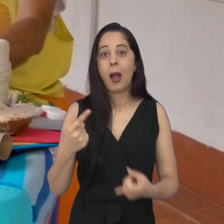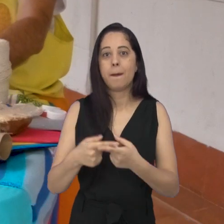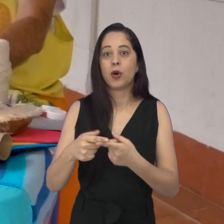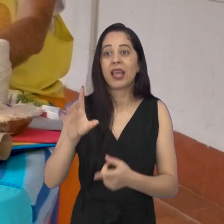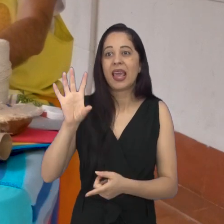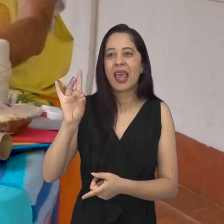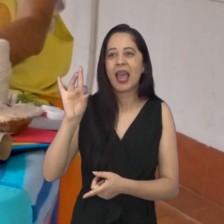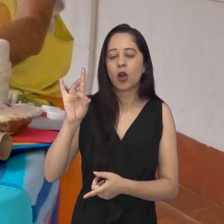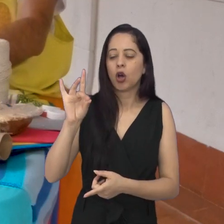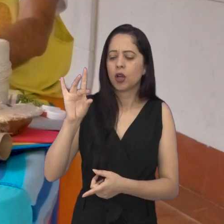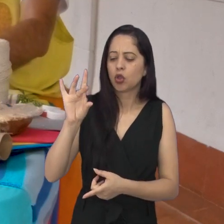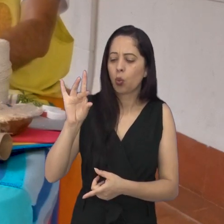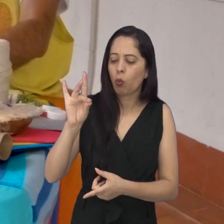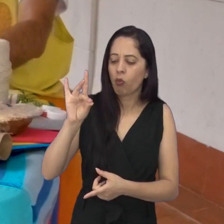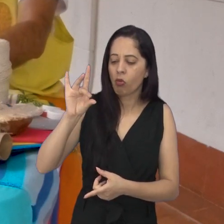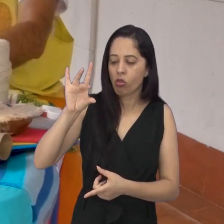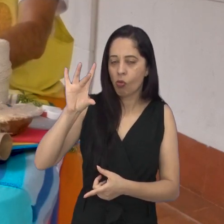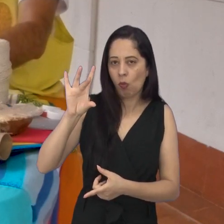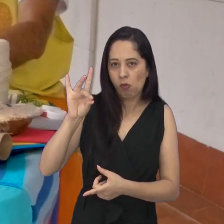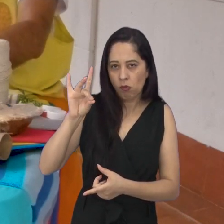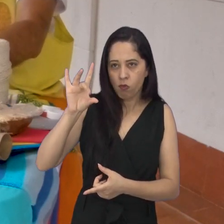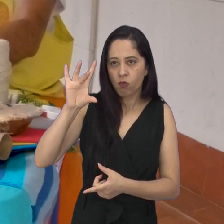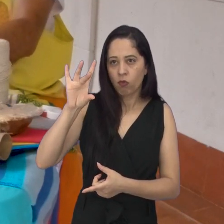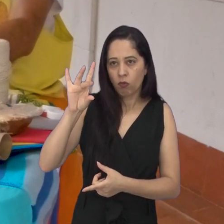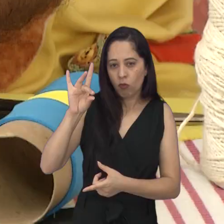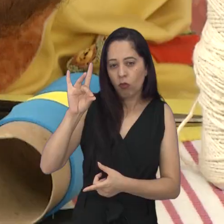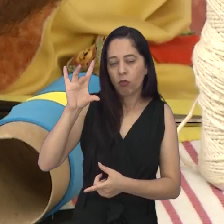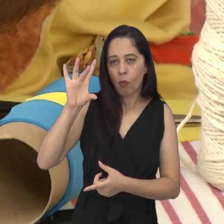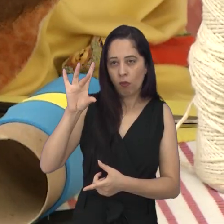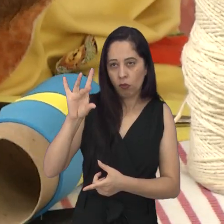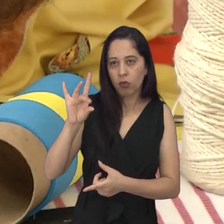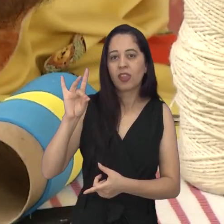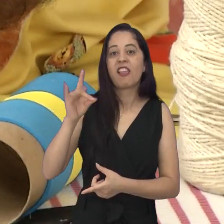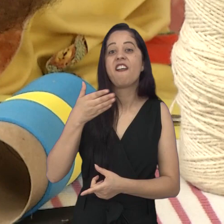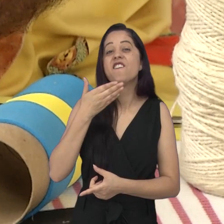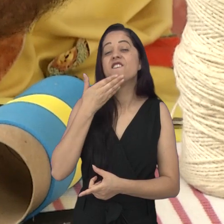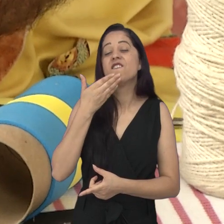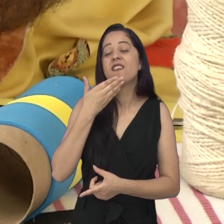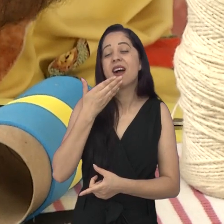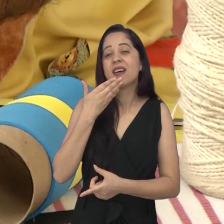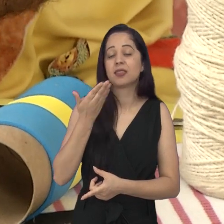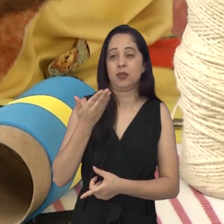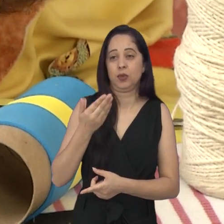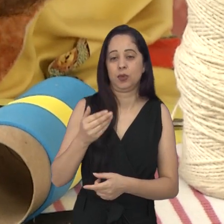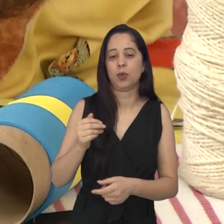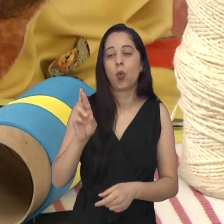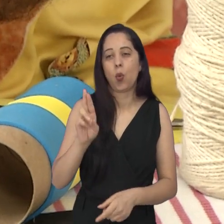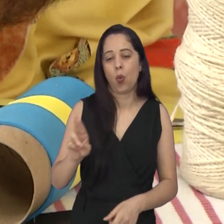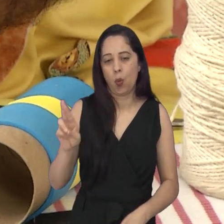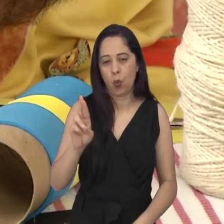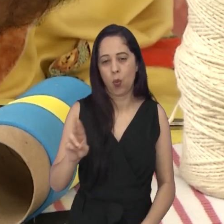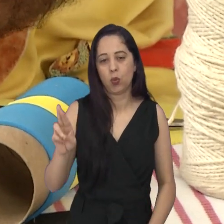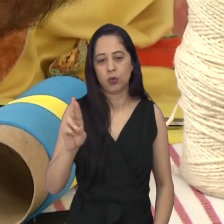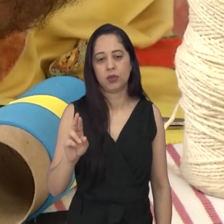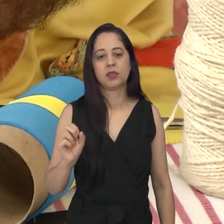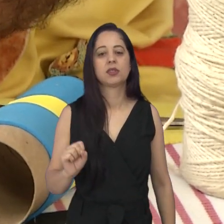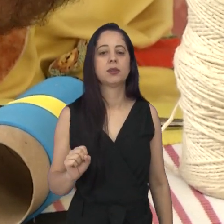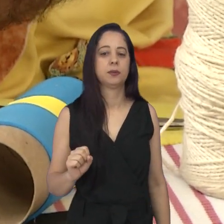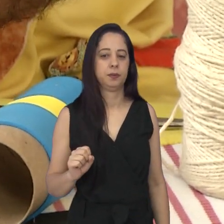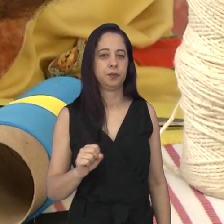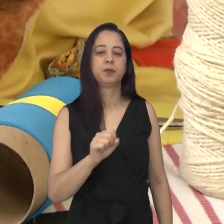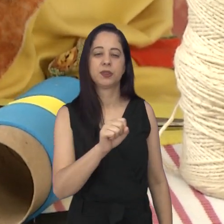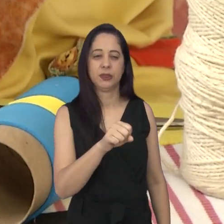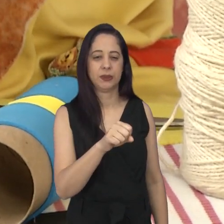mais firme, né? Ela tem uma secagem um pouquinho mais demorada, mas fica